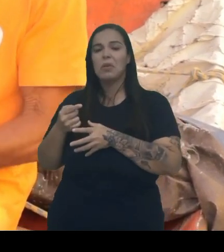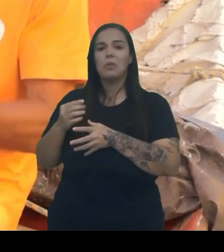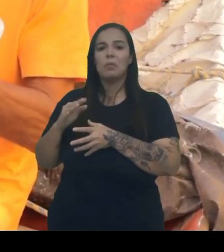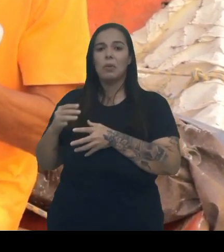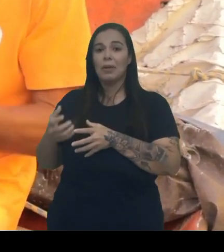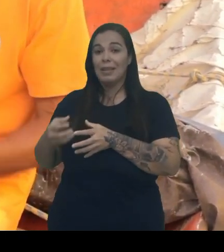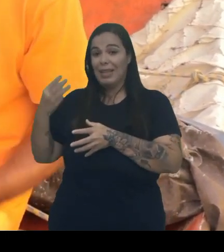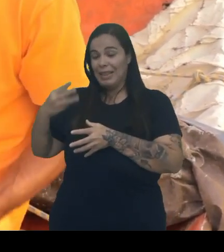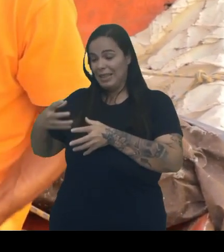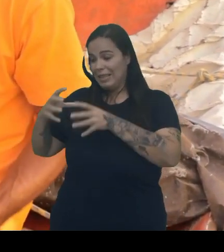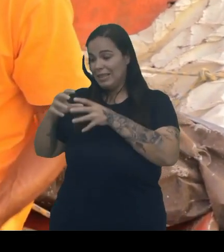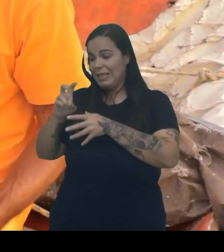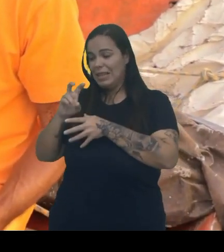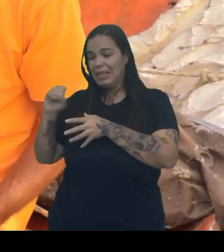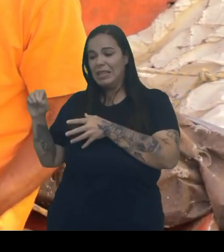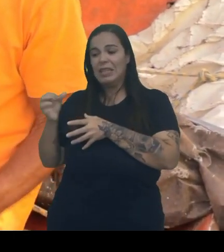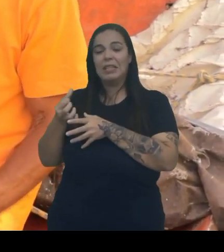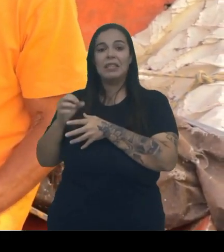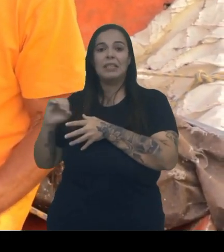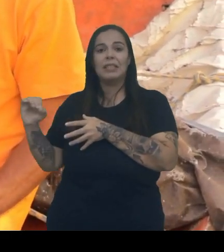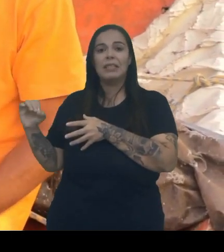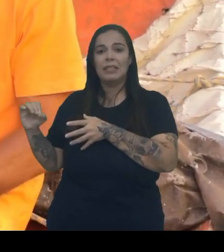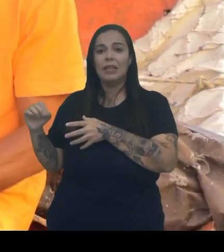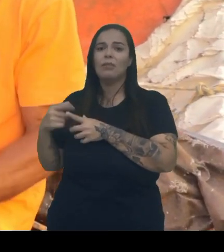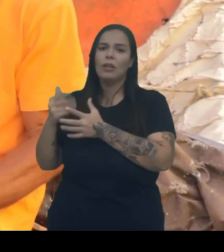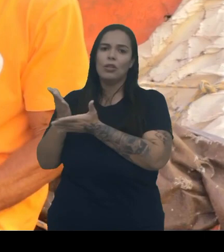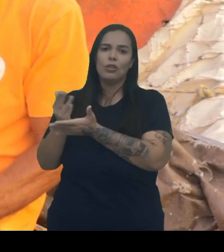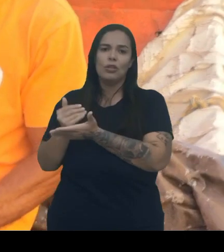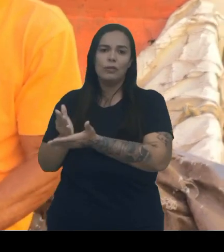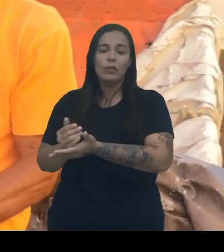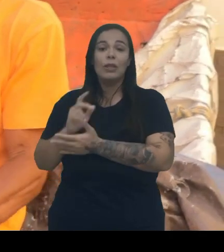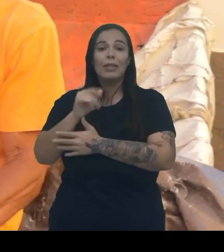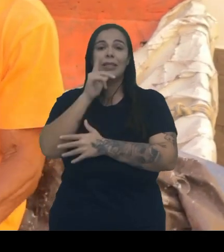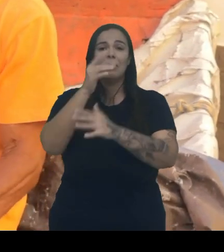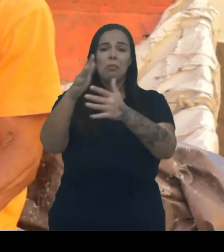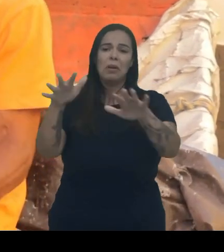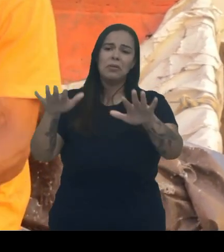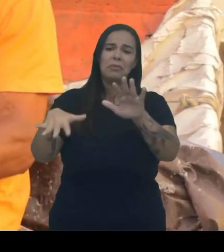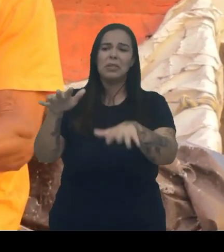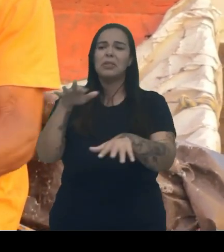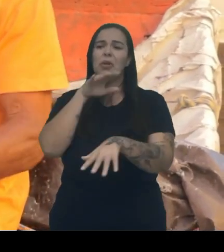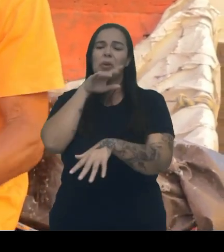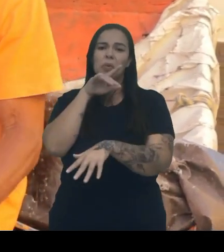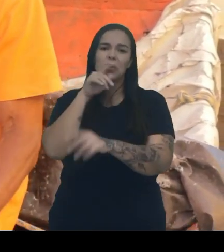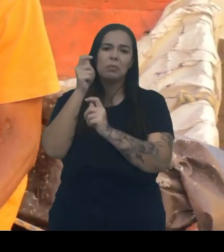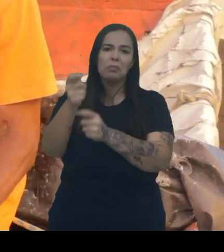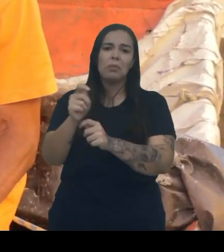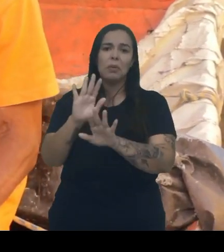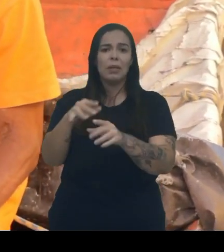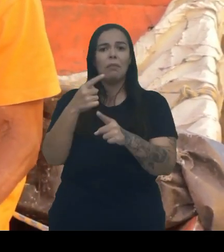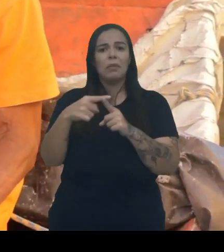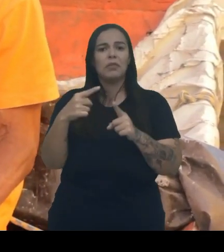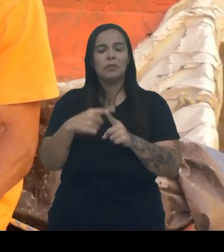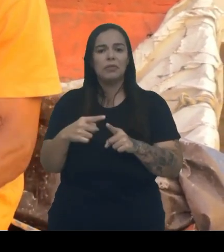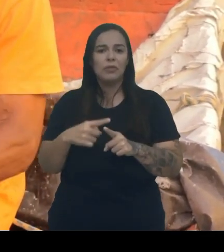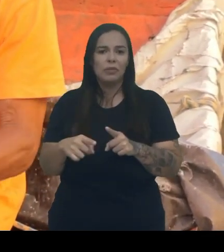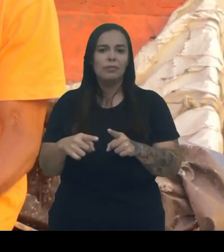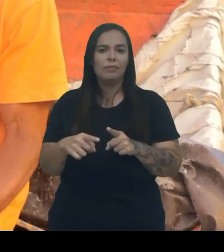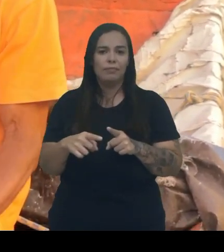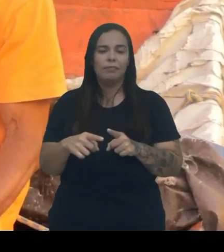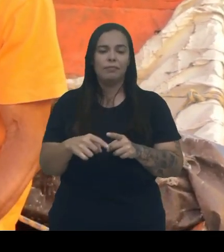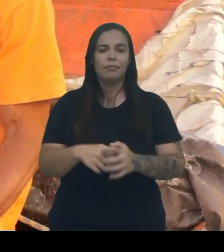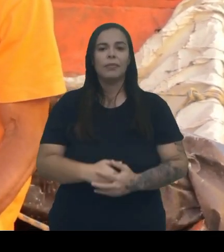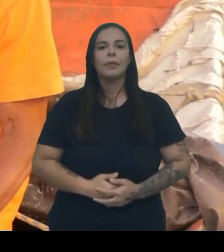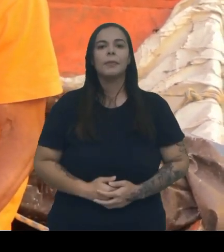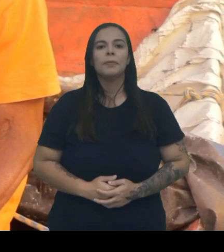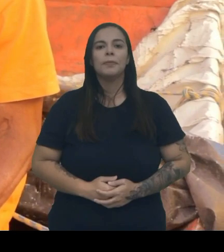pouca, e a terceira ia apanhar 500, 600. Dividia. Se o mar tivesse ruim, às vezes dividia quase meio por meio, quando o mar estava muito